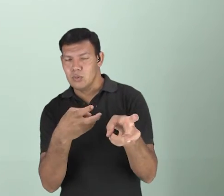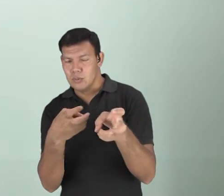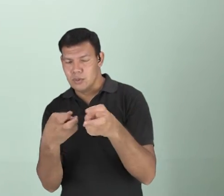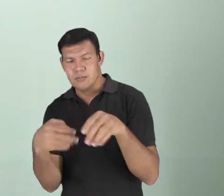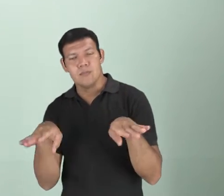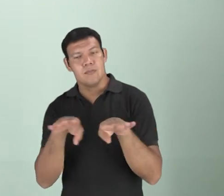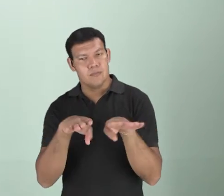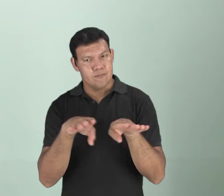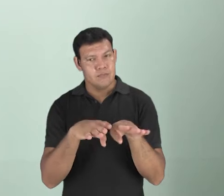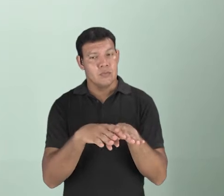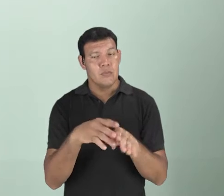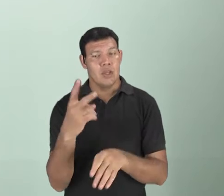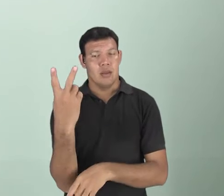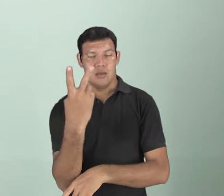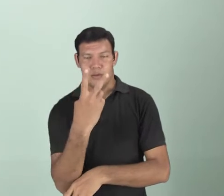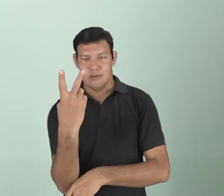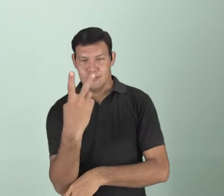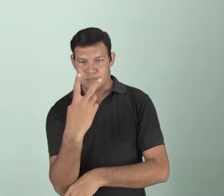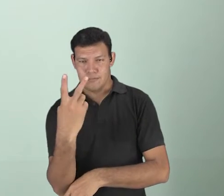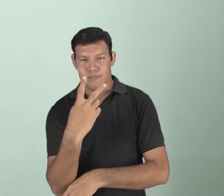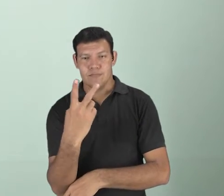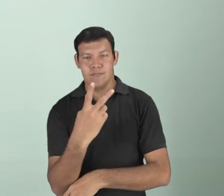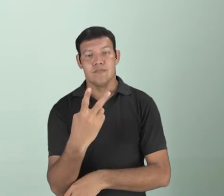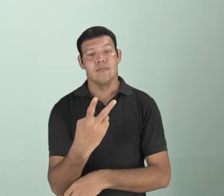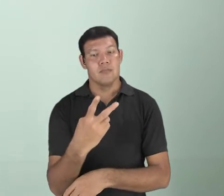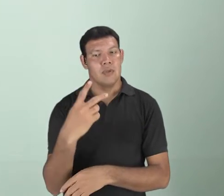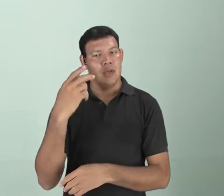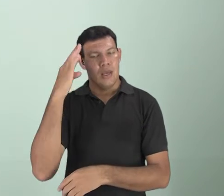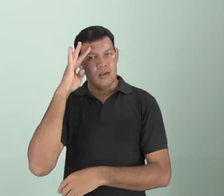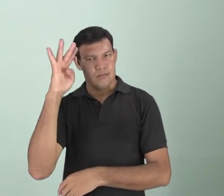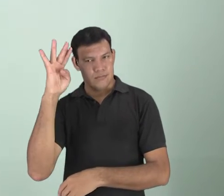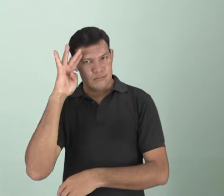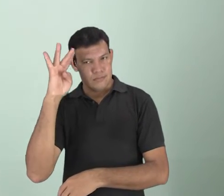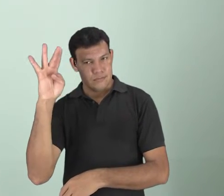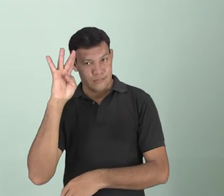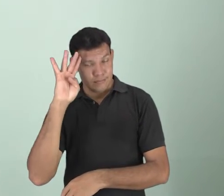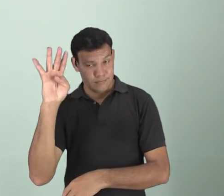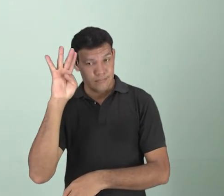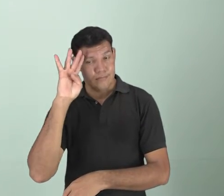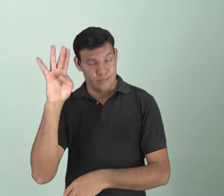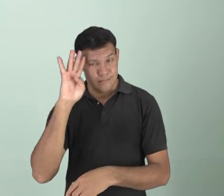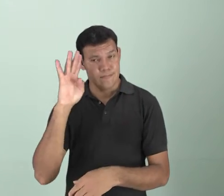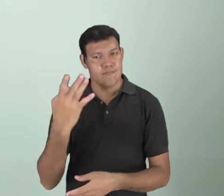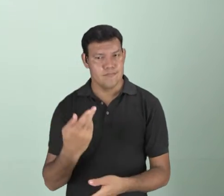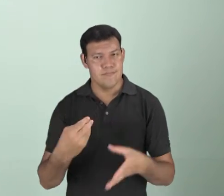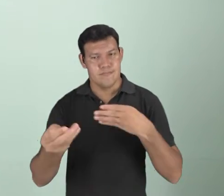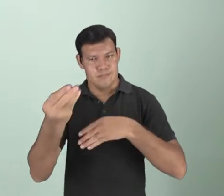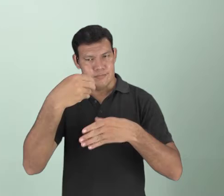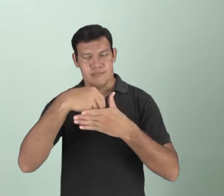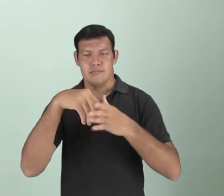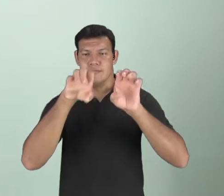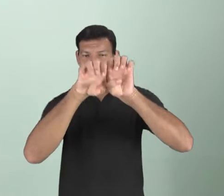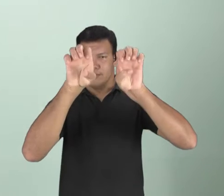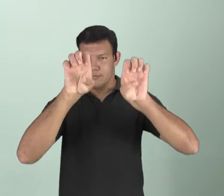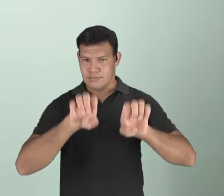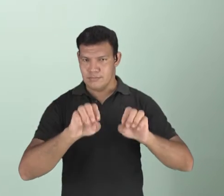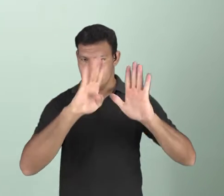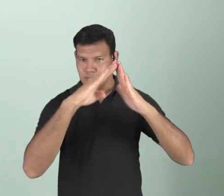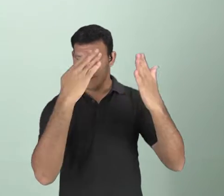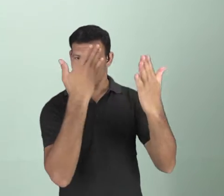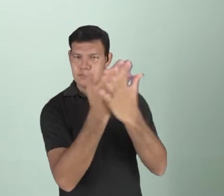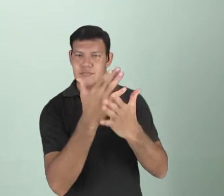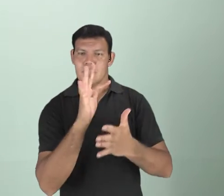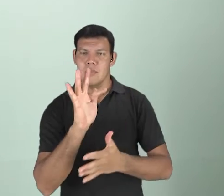dois teóricos que faziam parte, que compunham essa estrutura da Escola de Frankfurt, é que